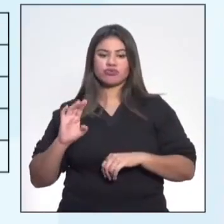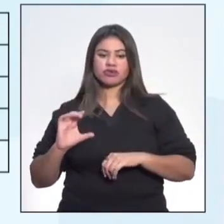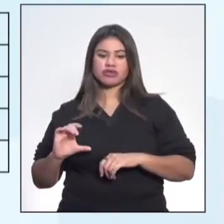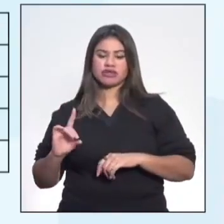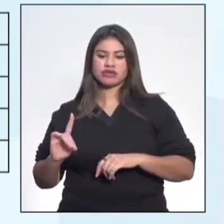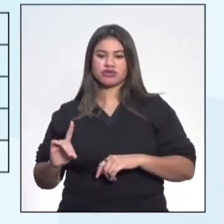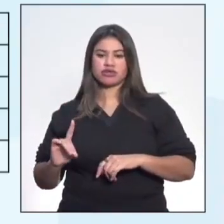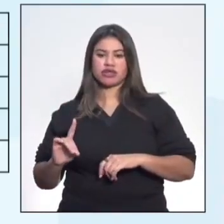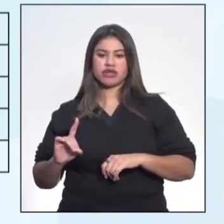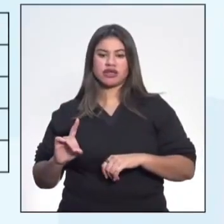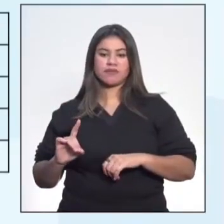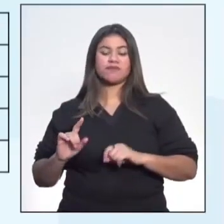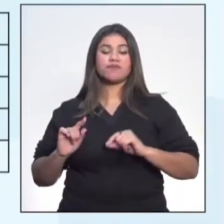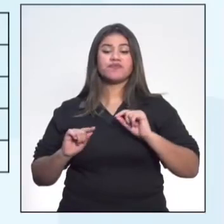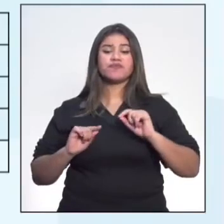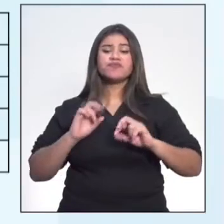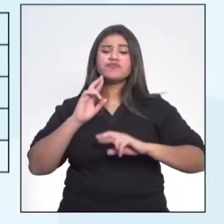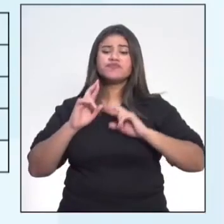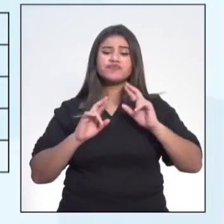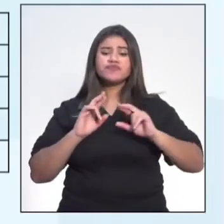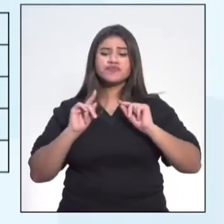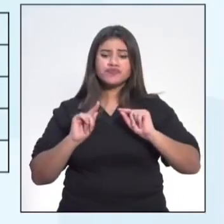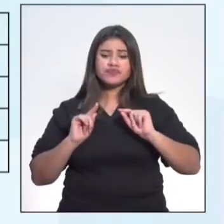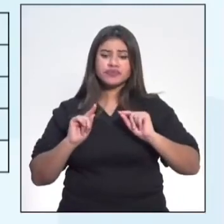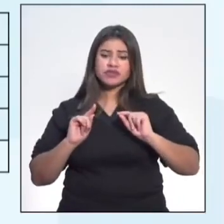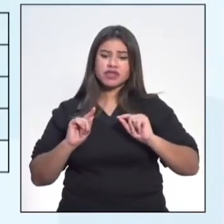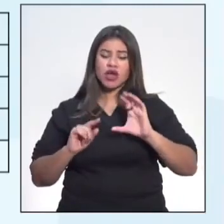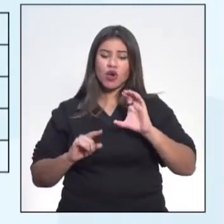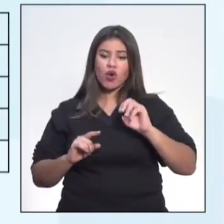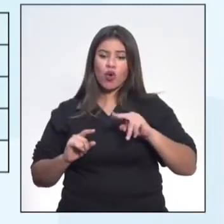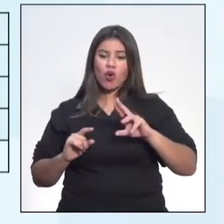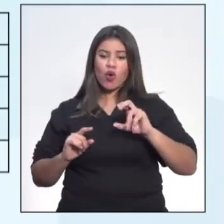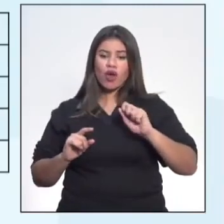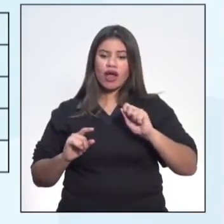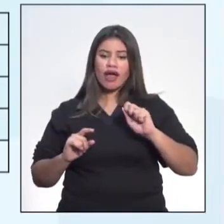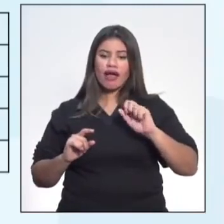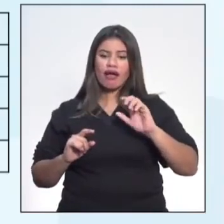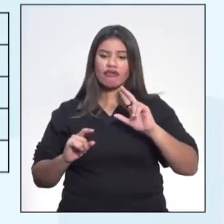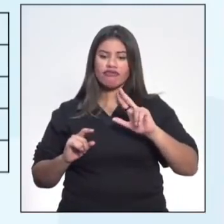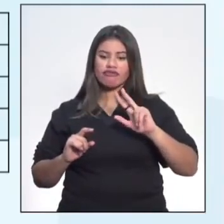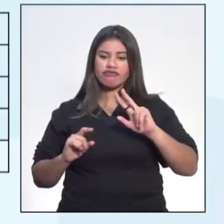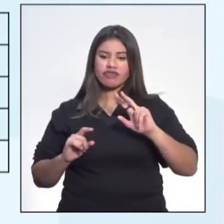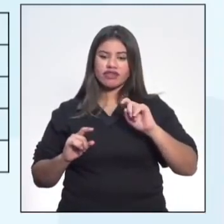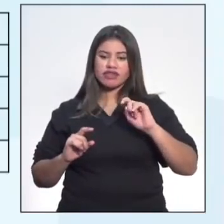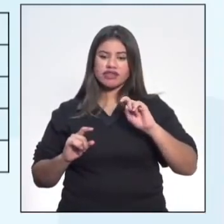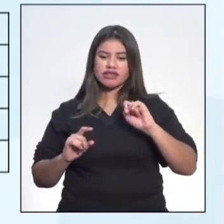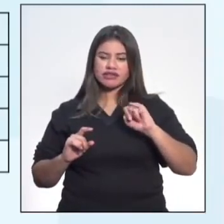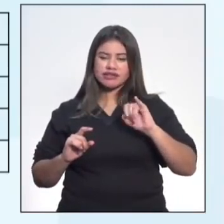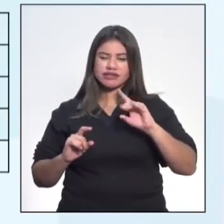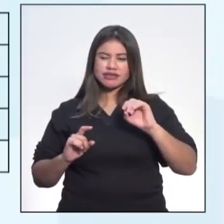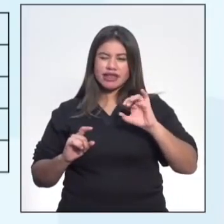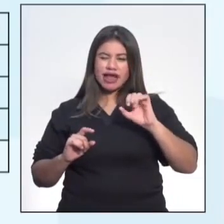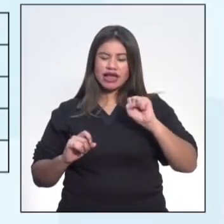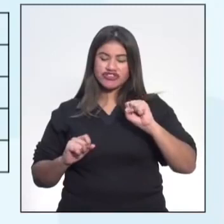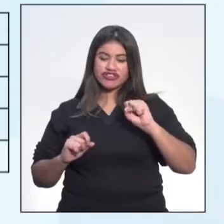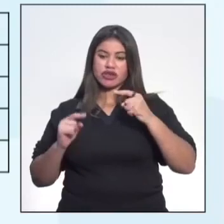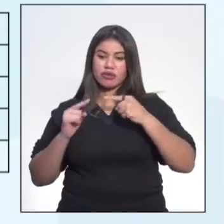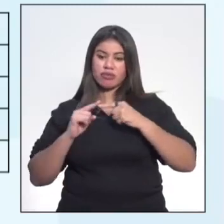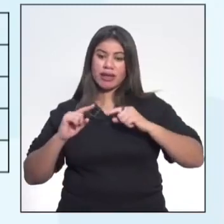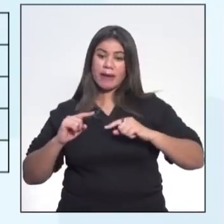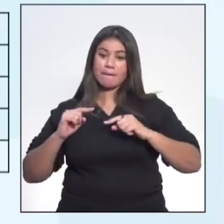C e o D. O que, que eu quero que você responda? Concavidade. Se a concavidade está voltada para cima